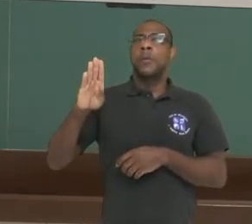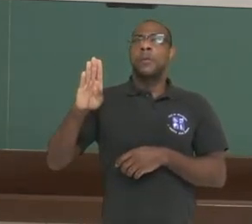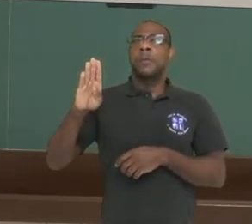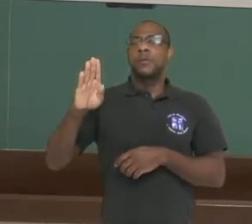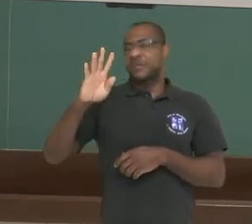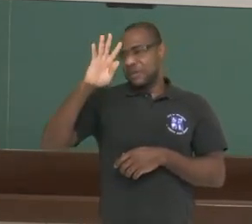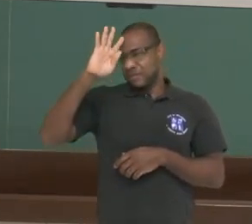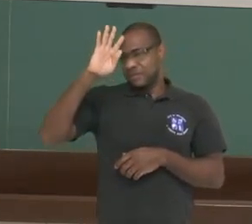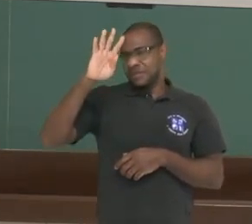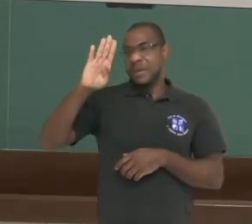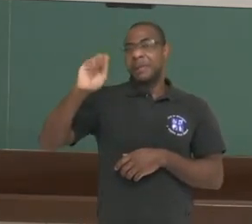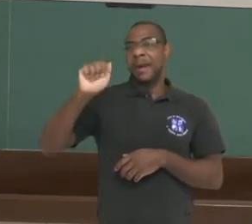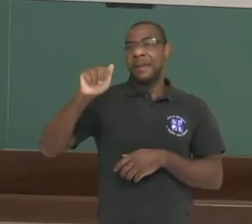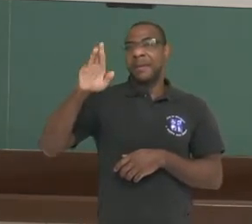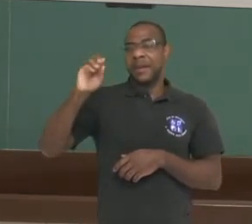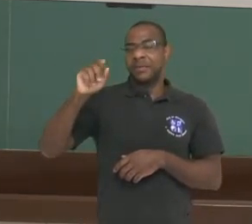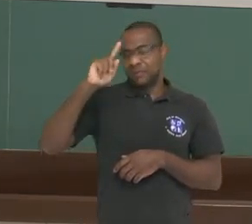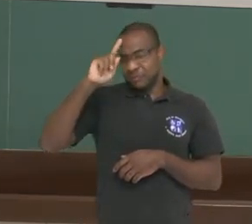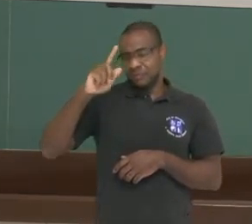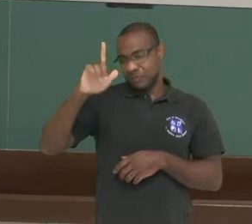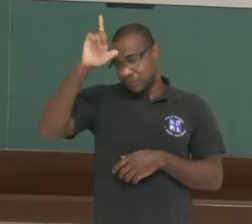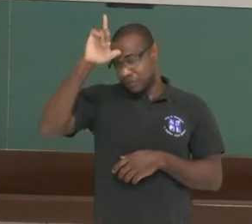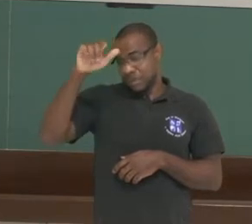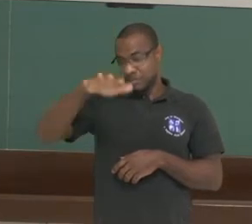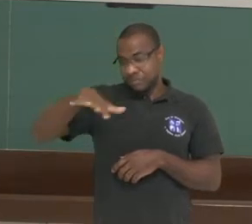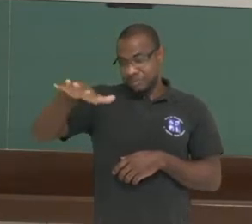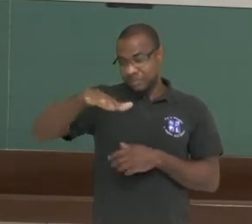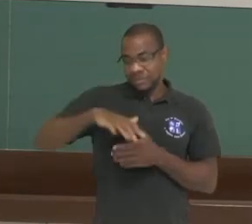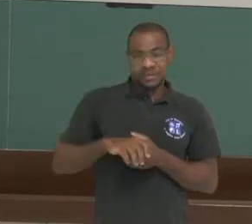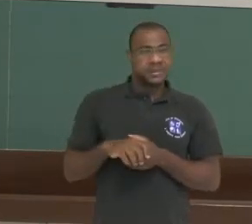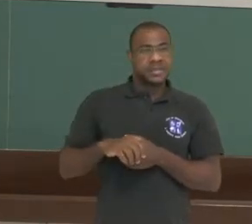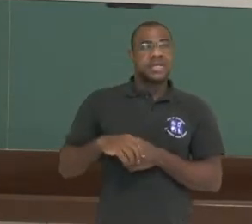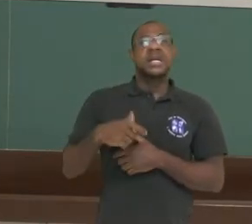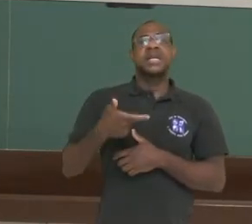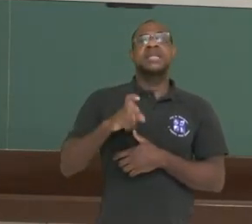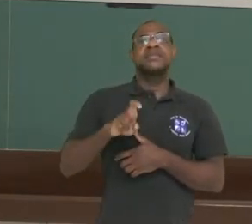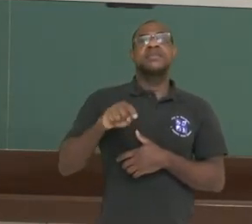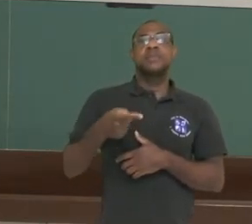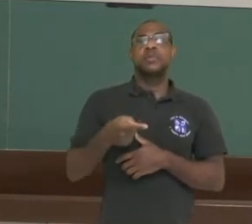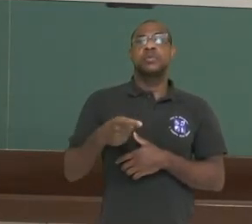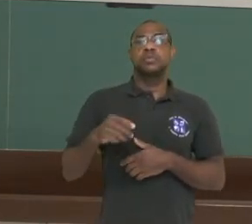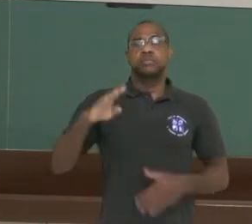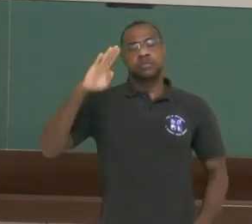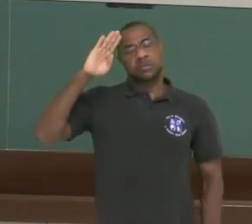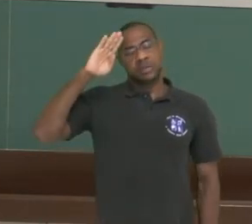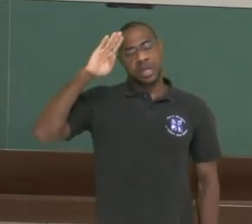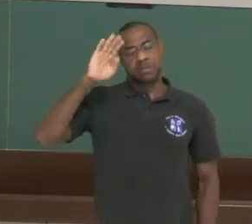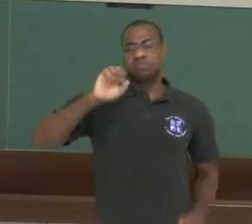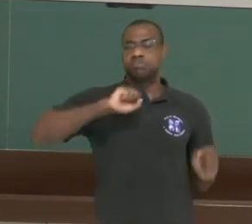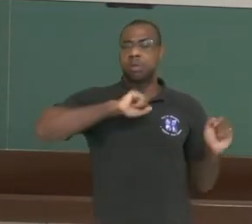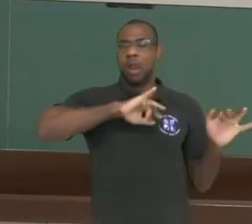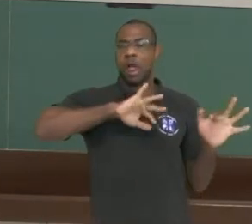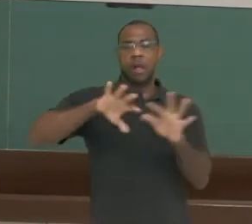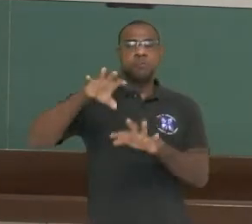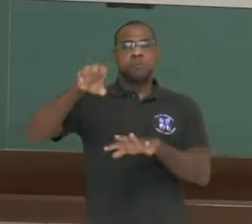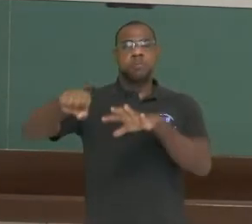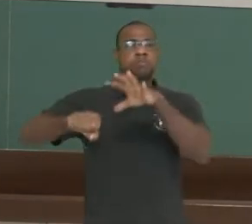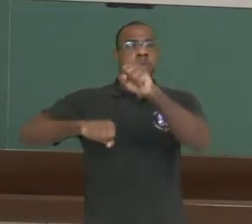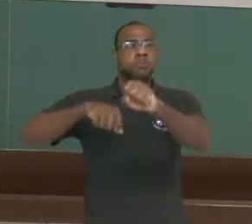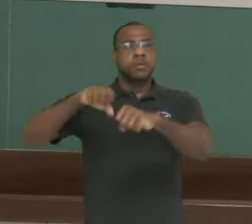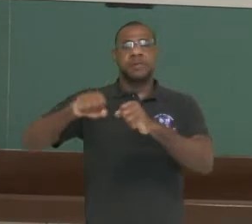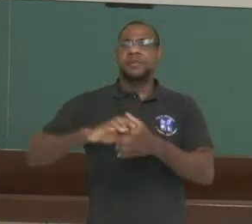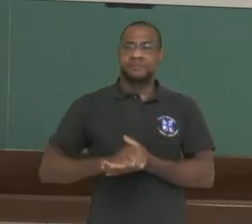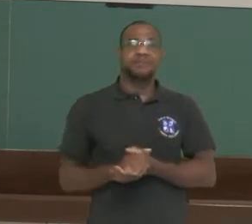legiões, mais de 15 mil soldados, foram facilmente derrotados. Foi um massacre, gente. Eles foram